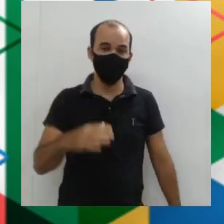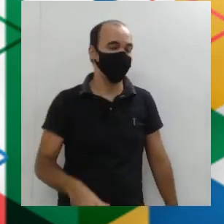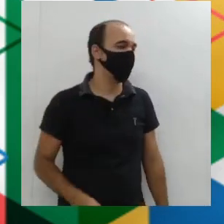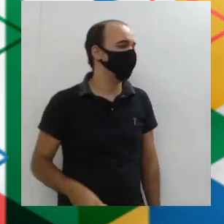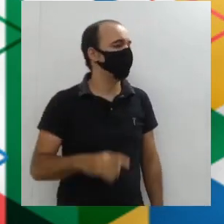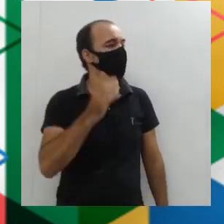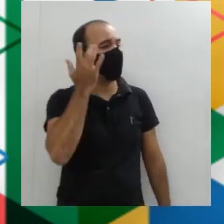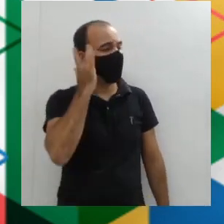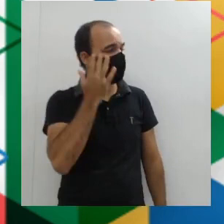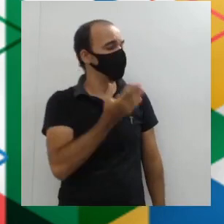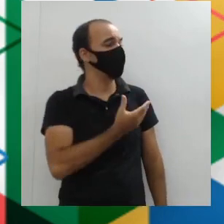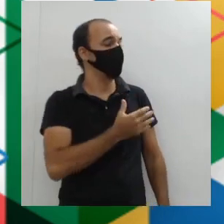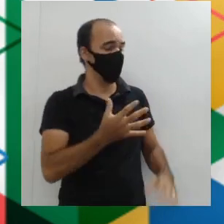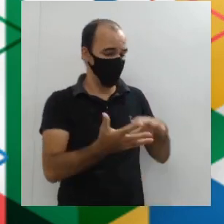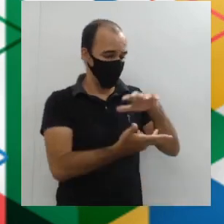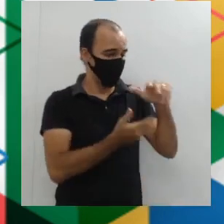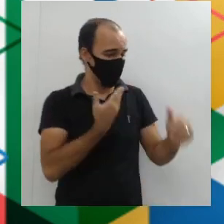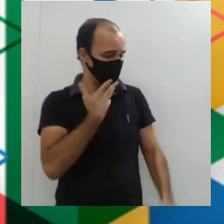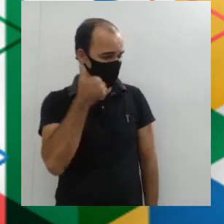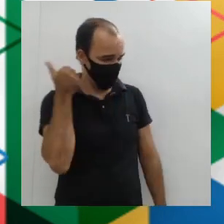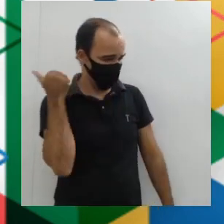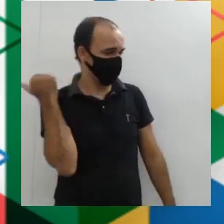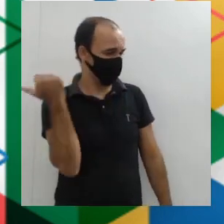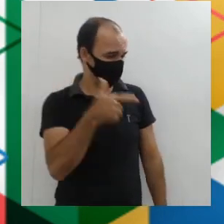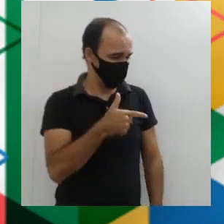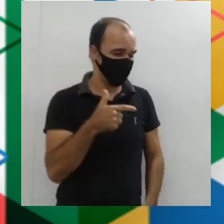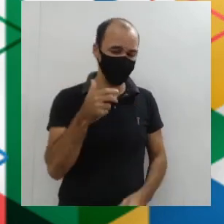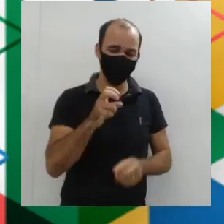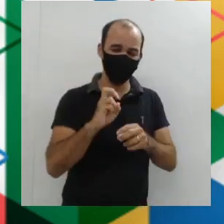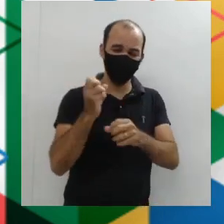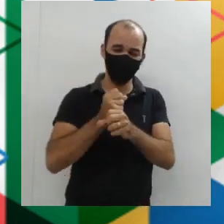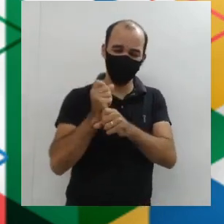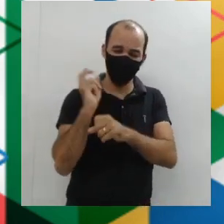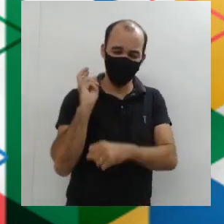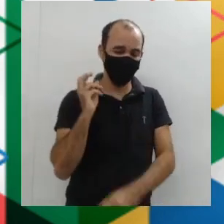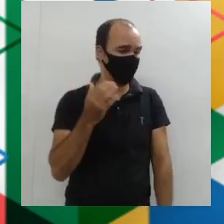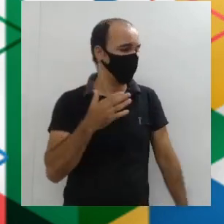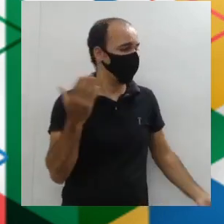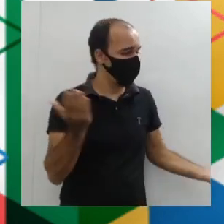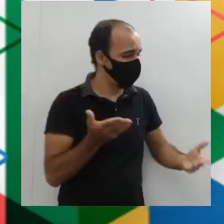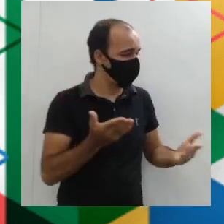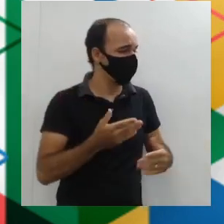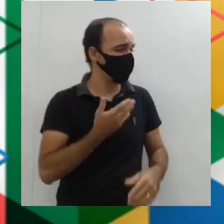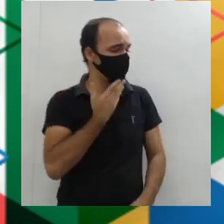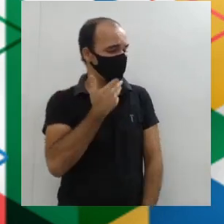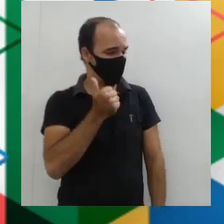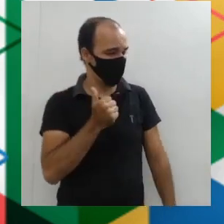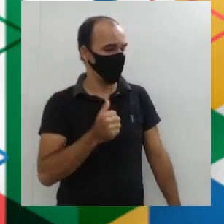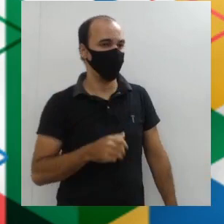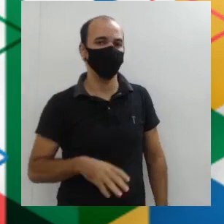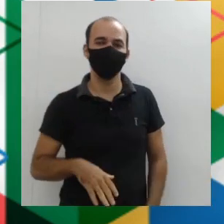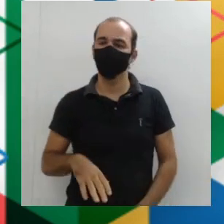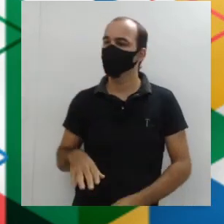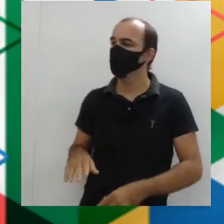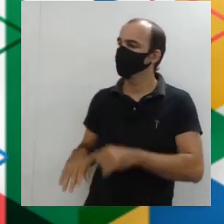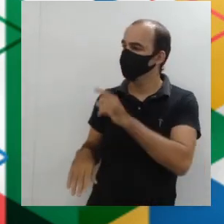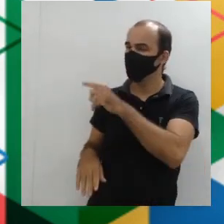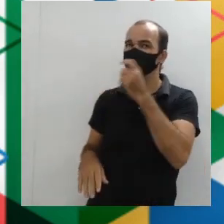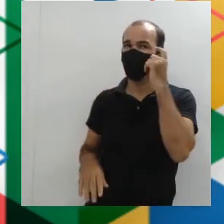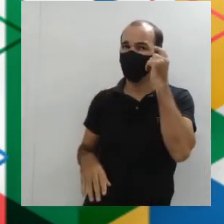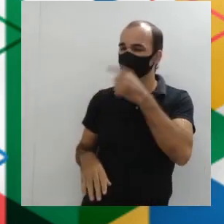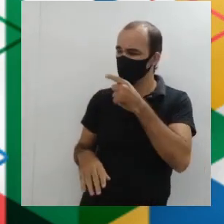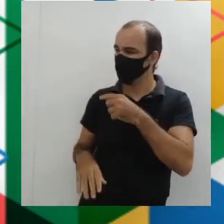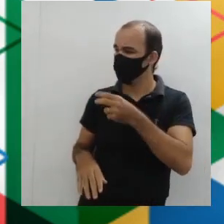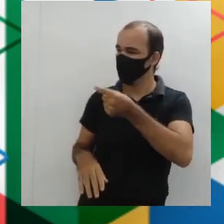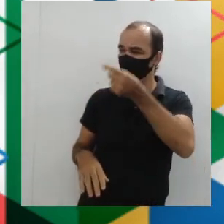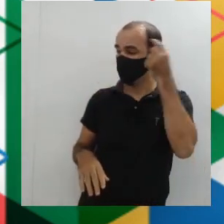5 anos atrás. Você acha? Pense um pouquinho na sua vida, eu não vou nem levar a 5 anos atrás. Vamos imaginar a vida